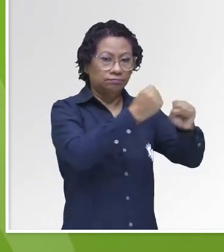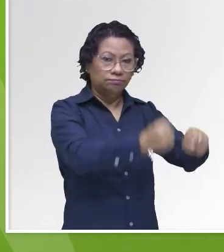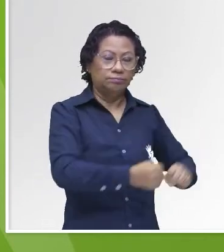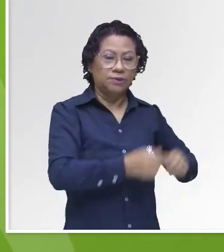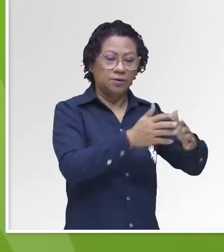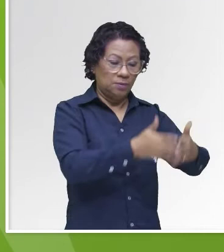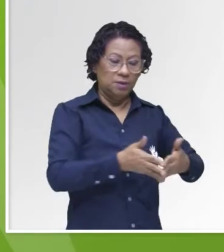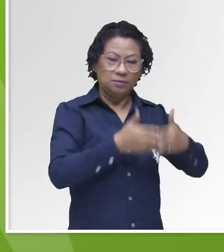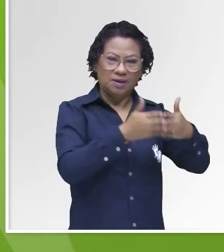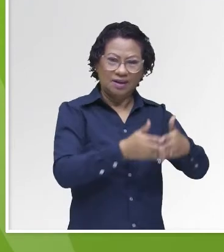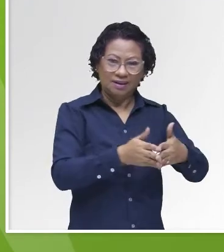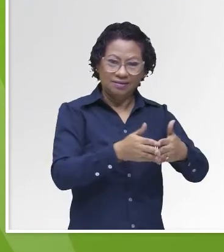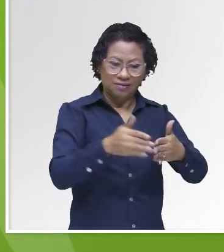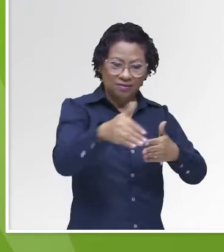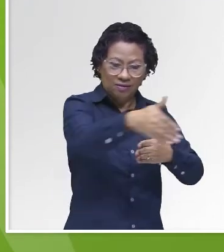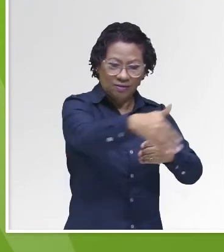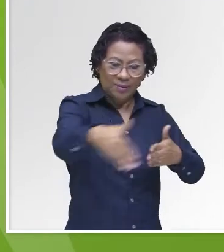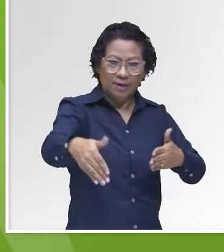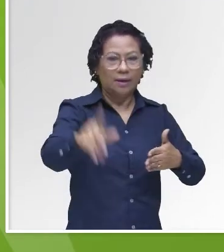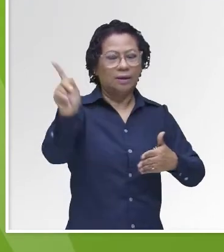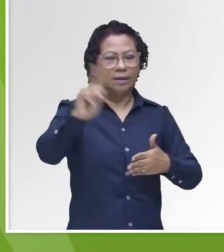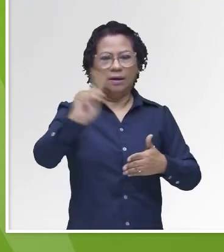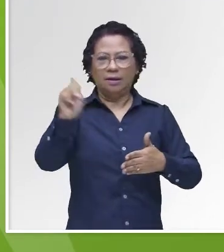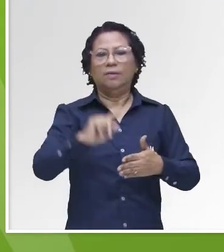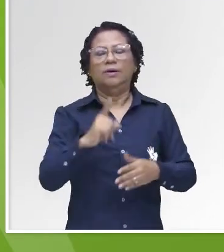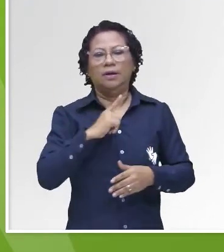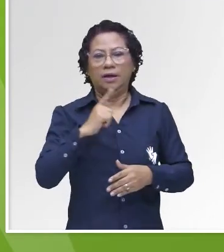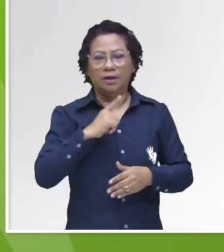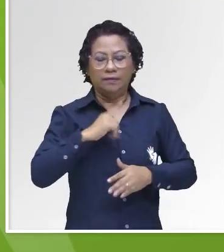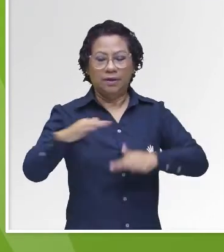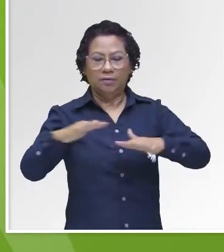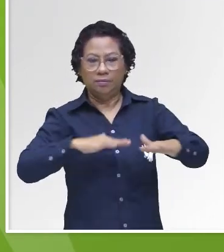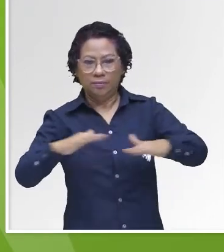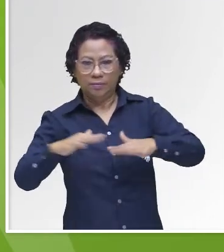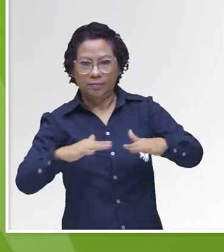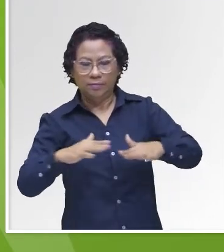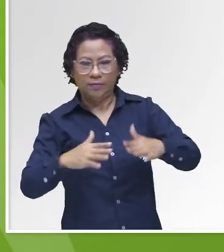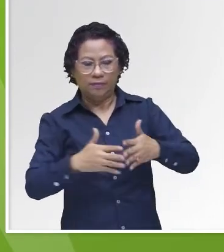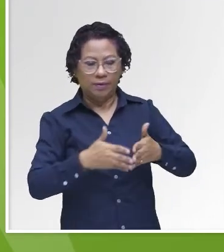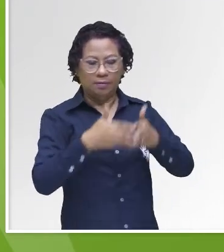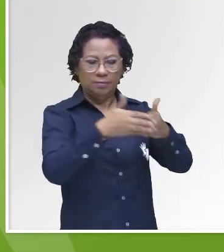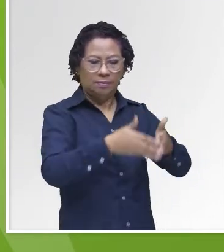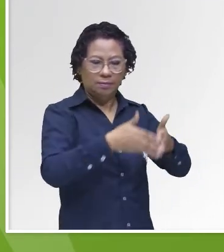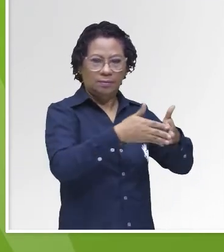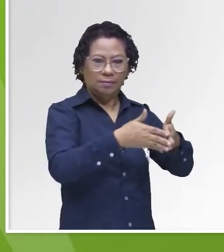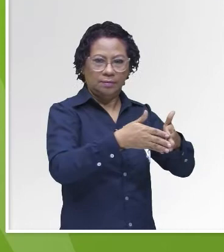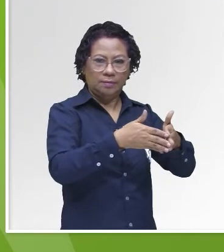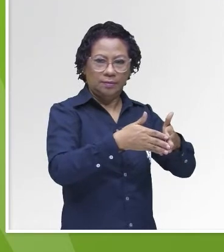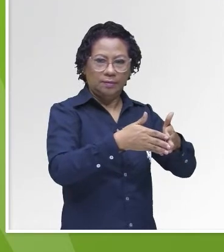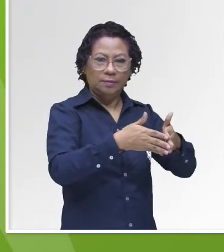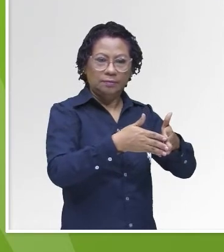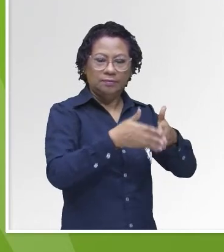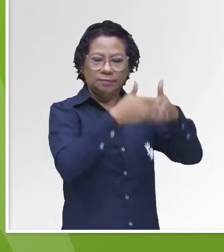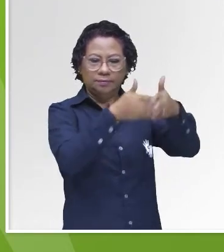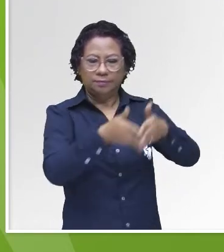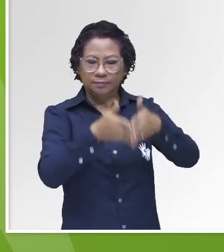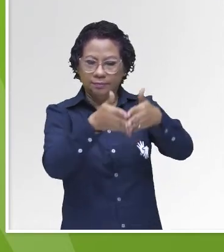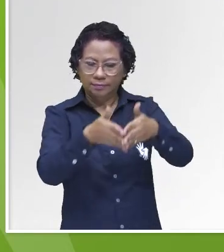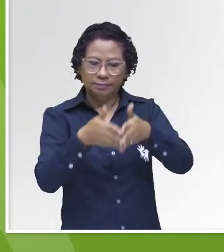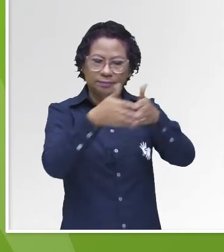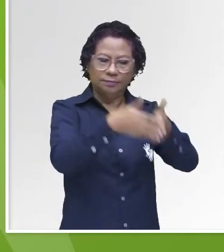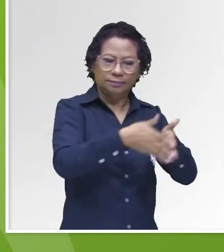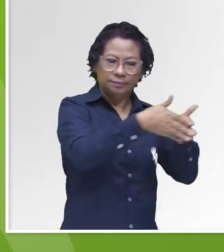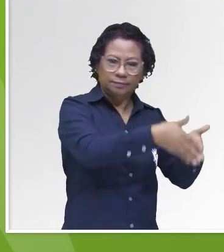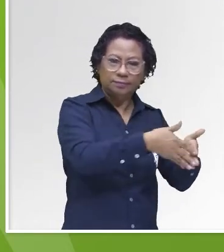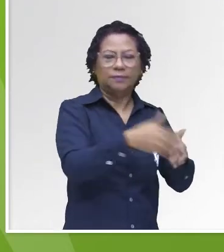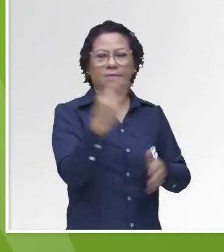Não. O resultado disso é o seguinte, ele vai um pouco para frente e um pouco para cima,